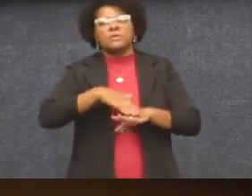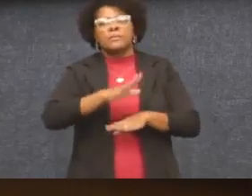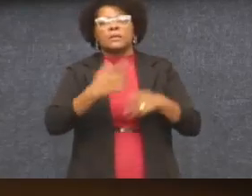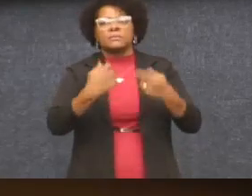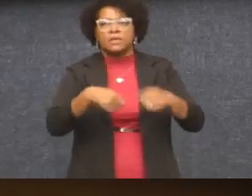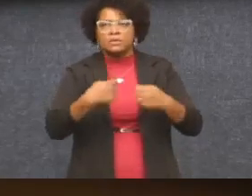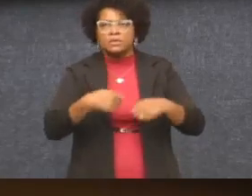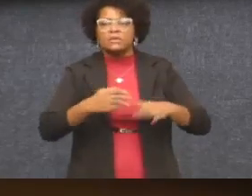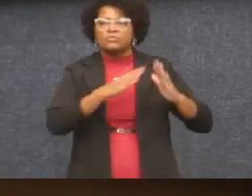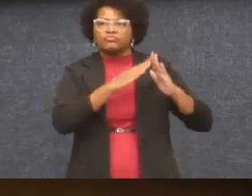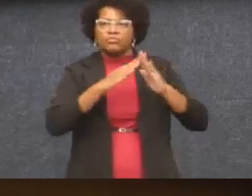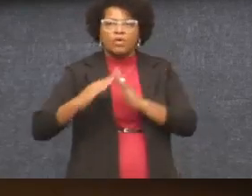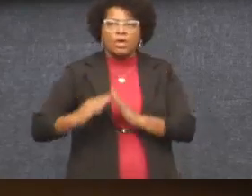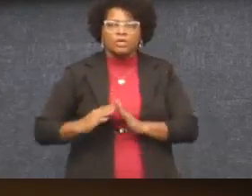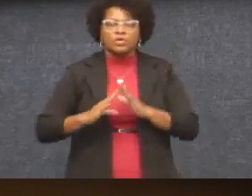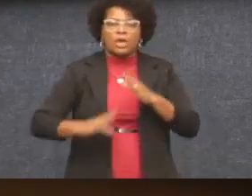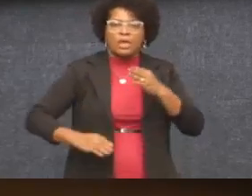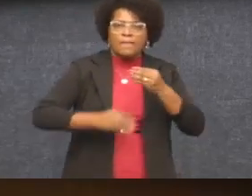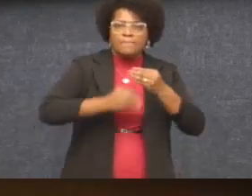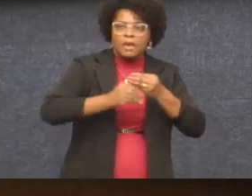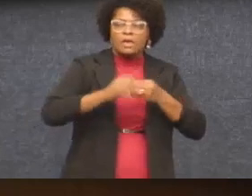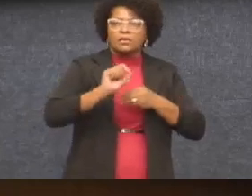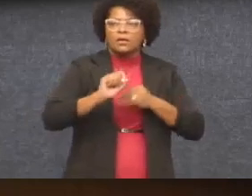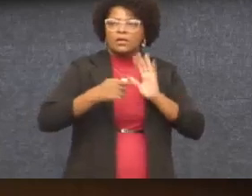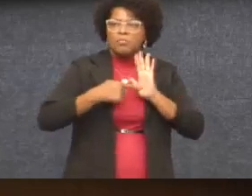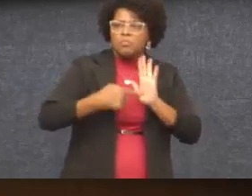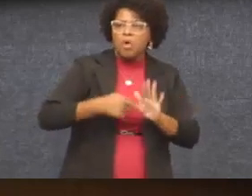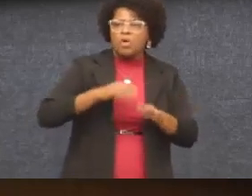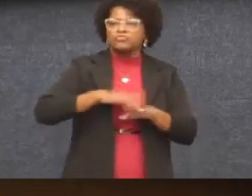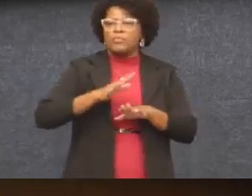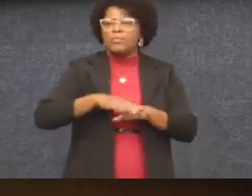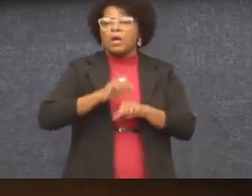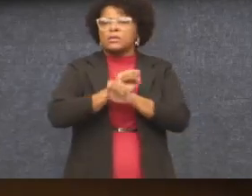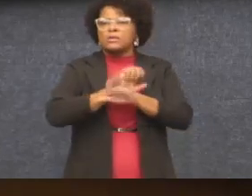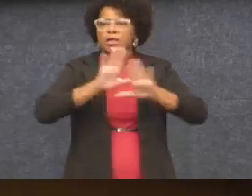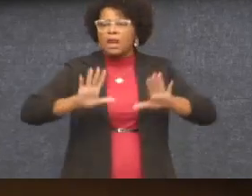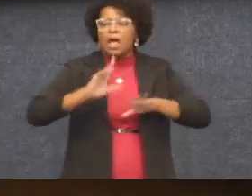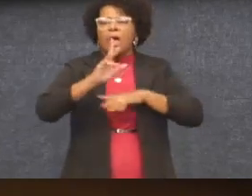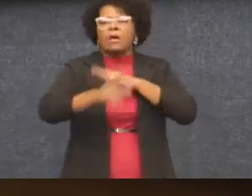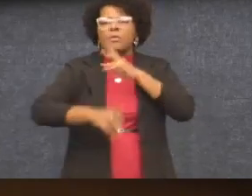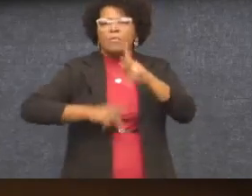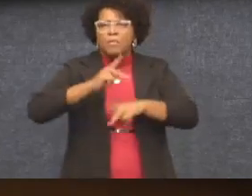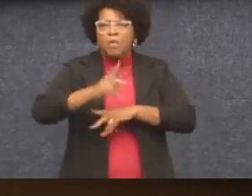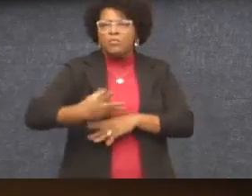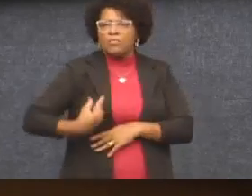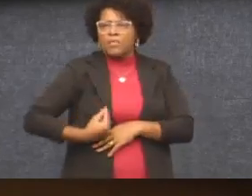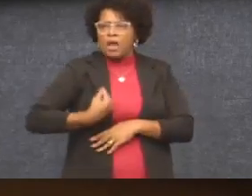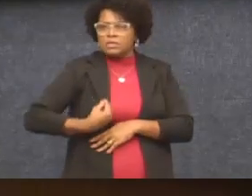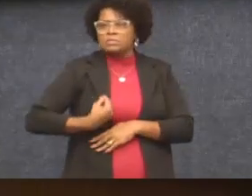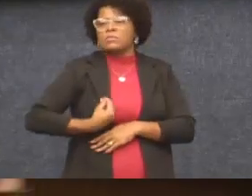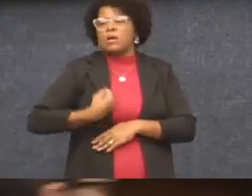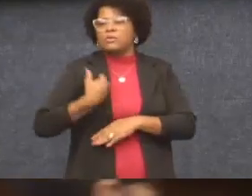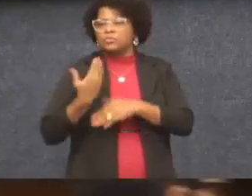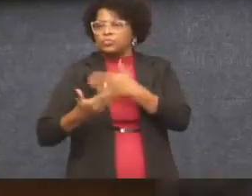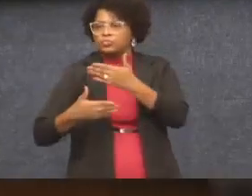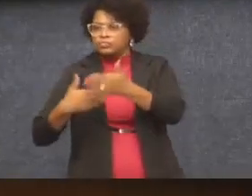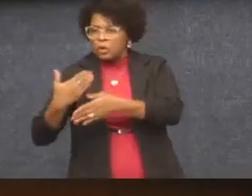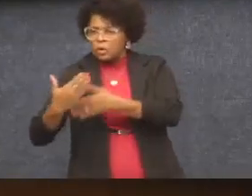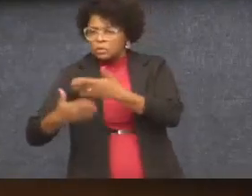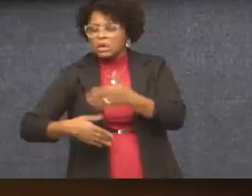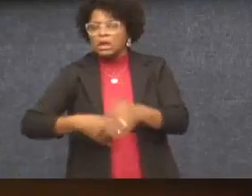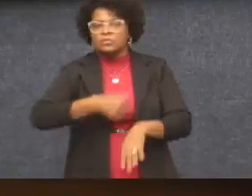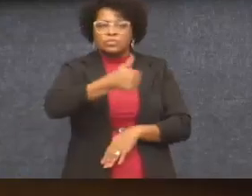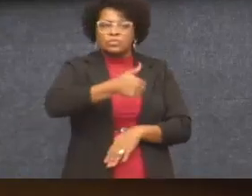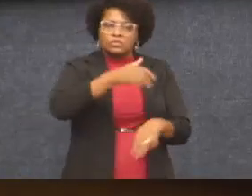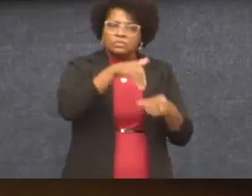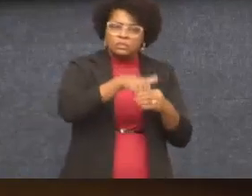que coloquem mais a questão da transparência, a participação popular nesse processo, como em primeiro turno o Partido